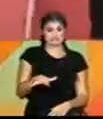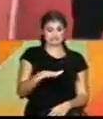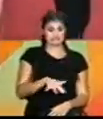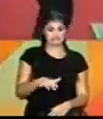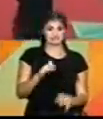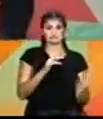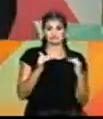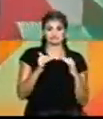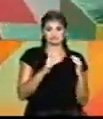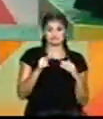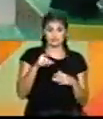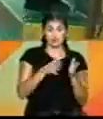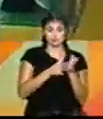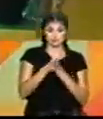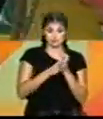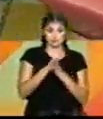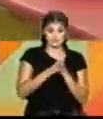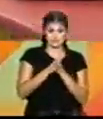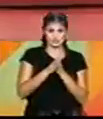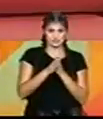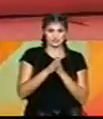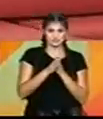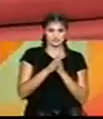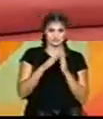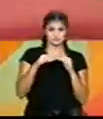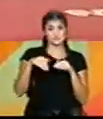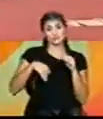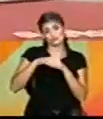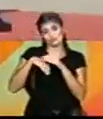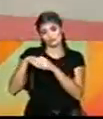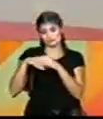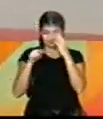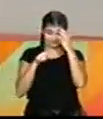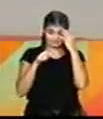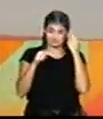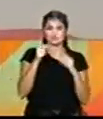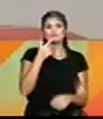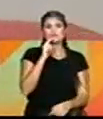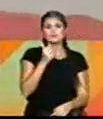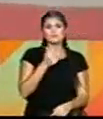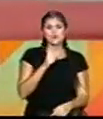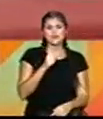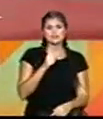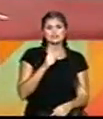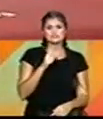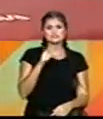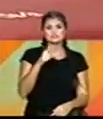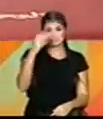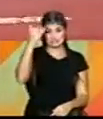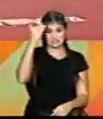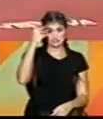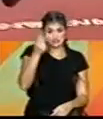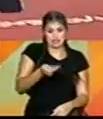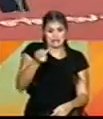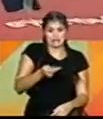jogo, tiveram a oportunidade de entrar com os jogadores. E ao cabo vocês não pretendem, não permitem que estes séniores fiquem em